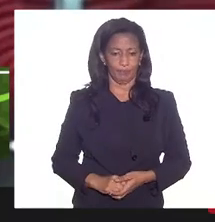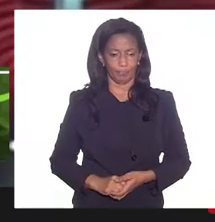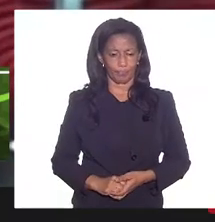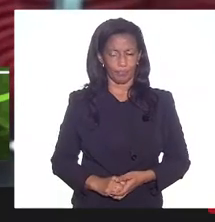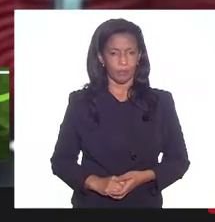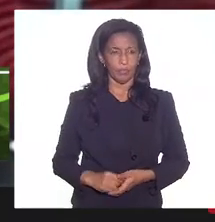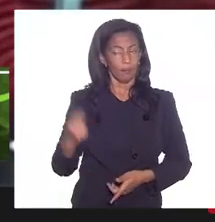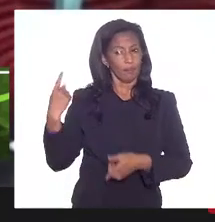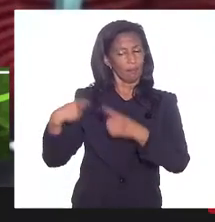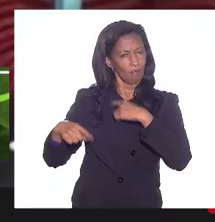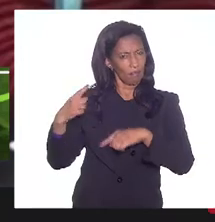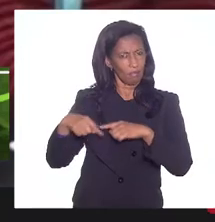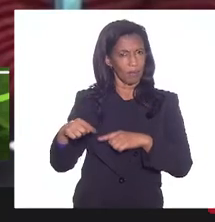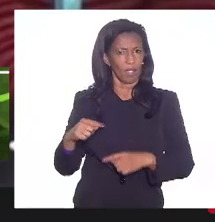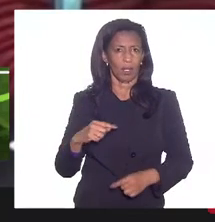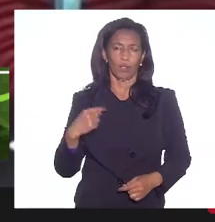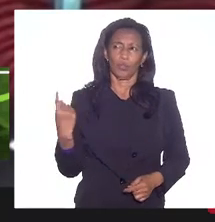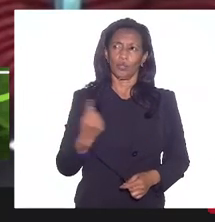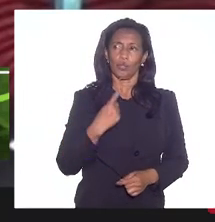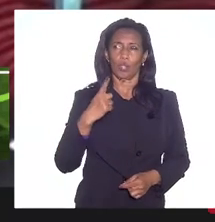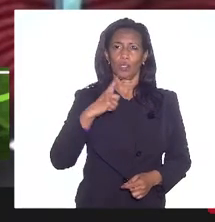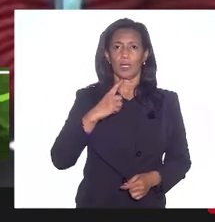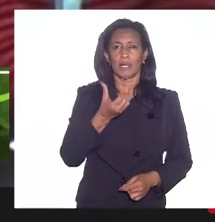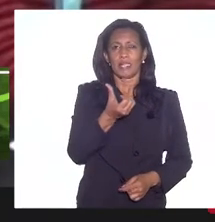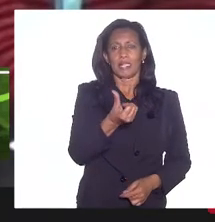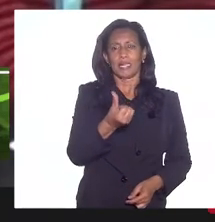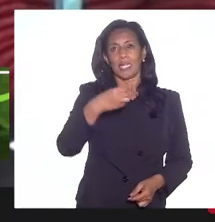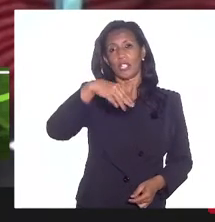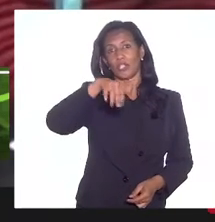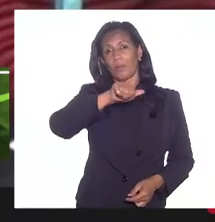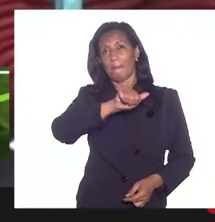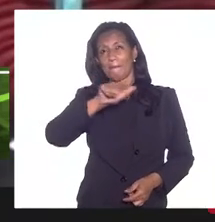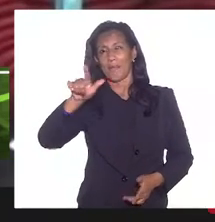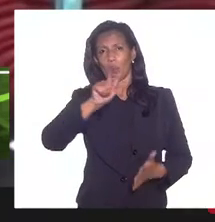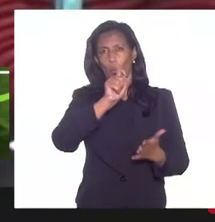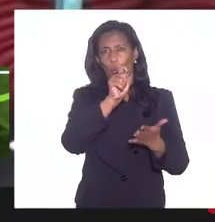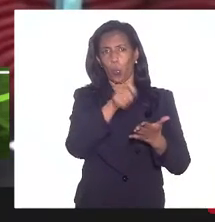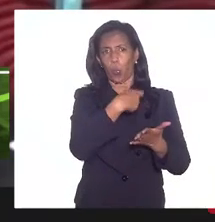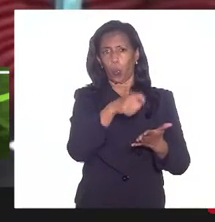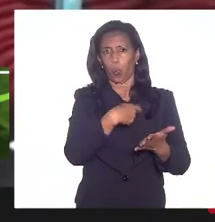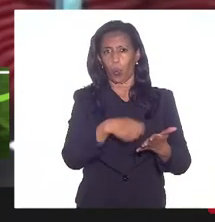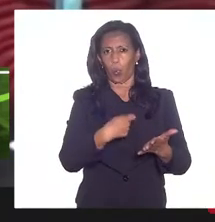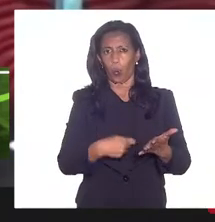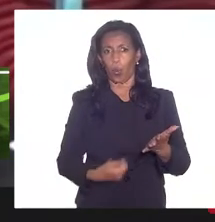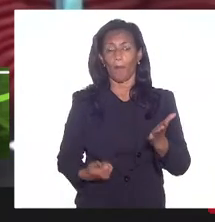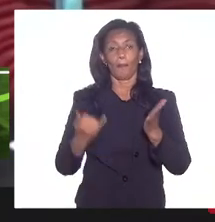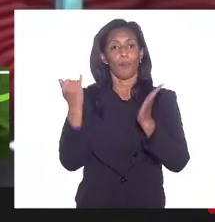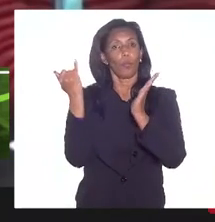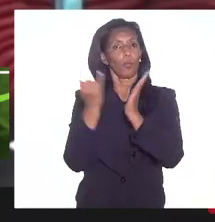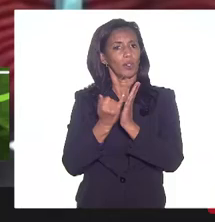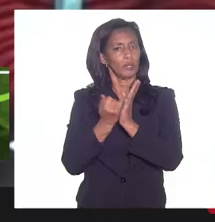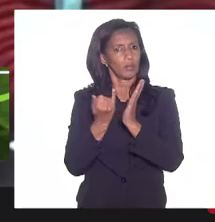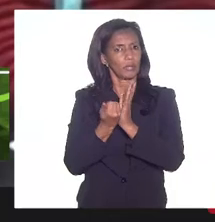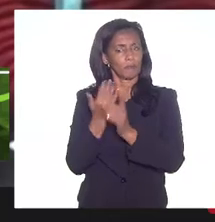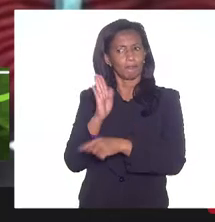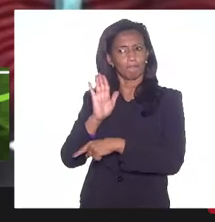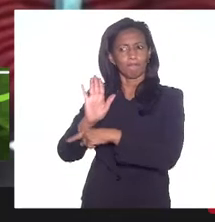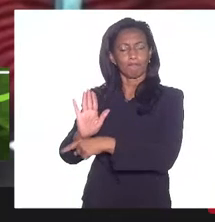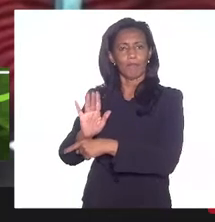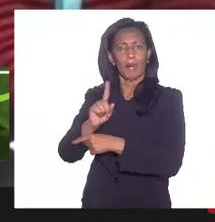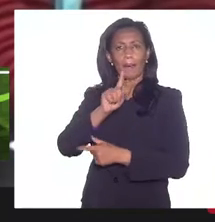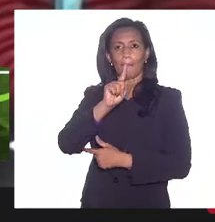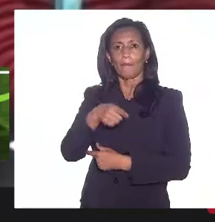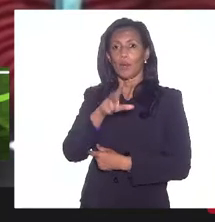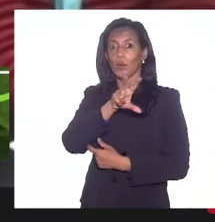ocasião nós recebemos mais de 6 mil inscrições para um edital que contemplaria 1.500